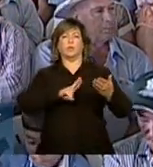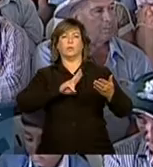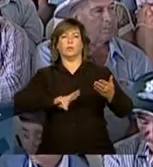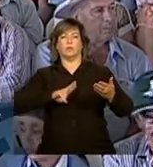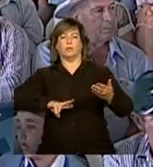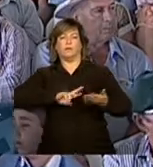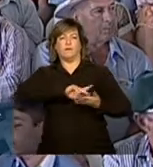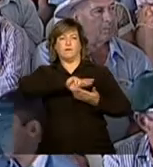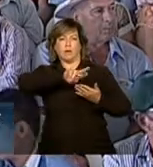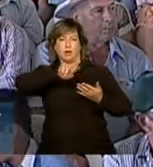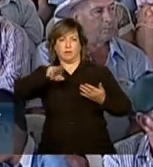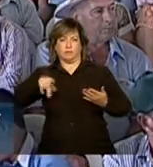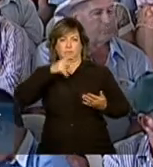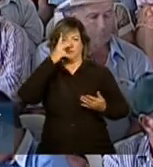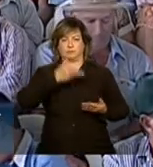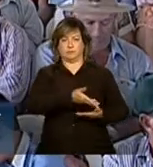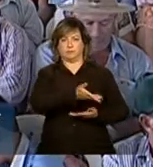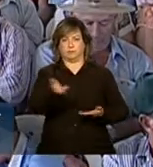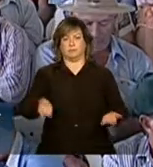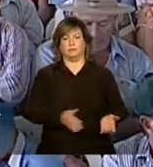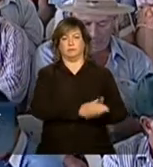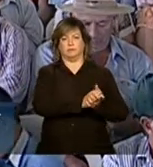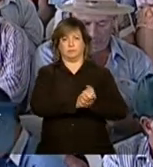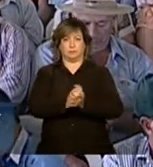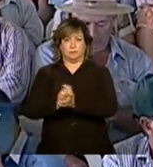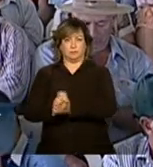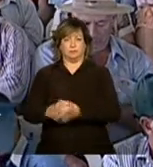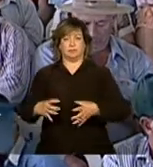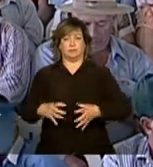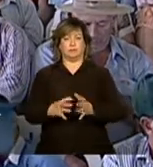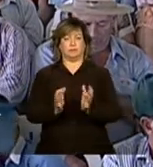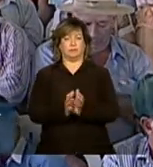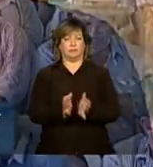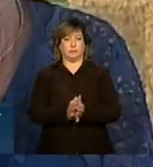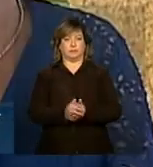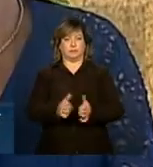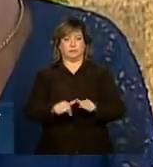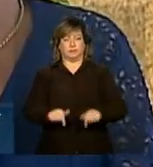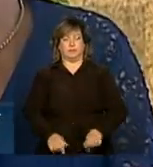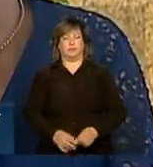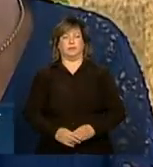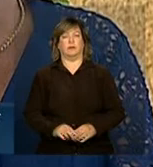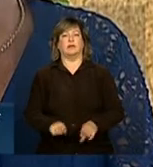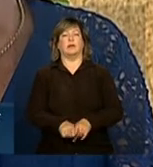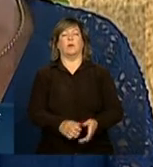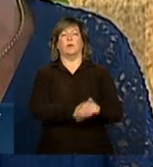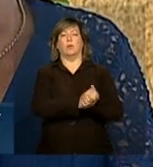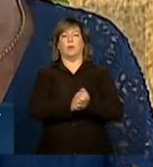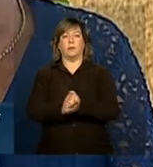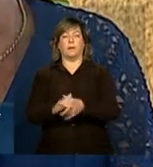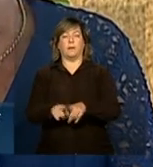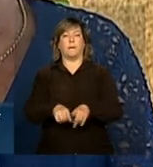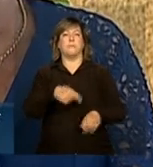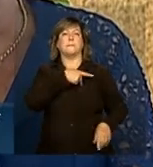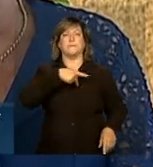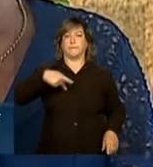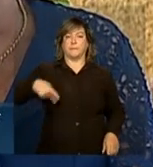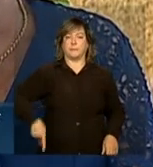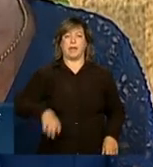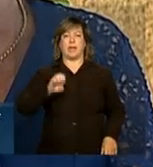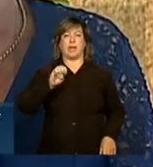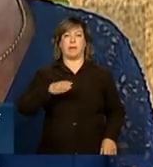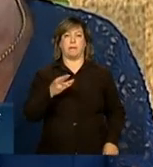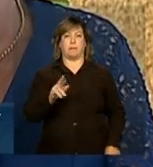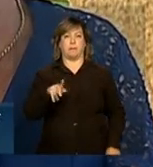Luciane Bezerra, Mauro Save, Pedro Satélite, Tetê Bezerra. Cumprimentar o nosso presidente da